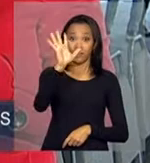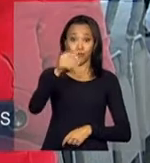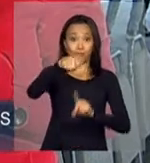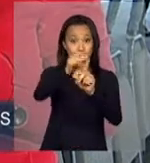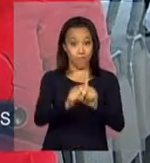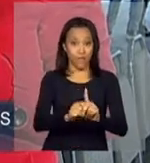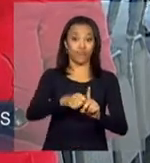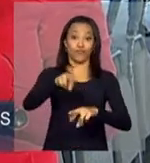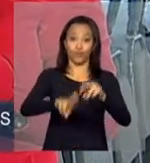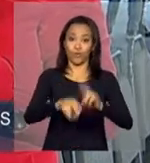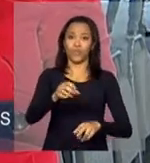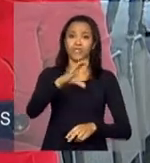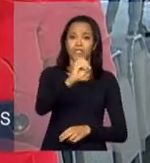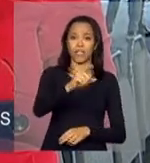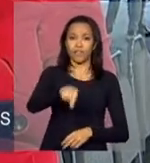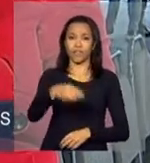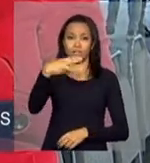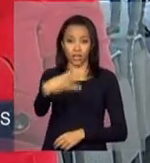julho para